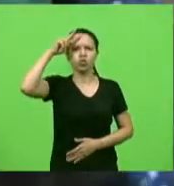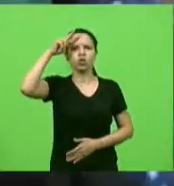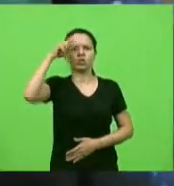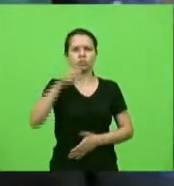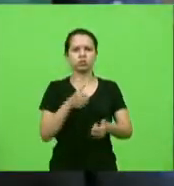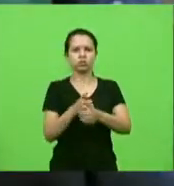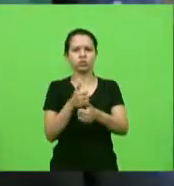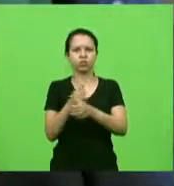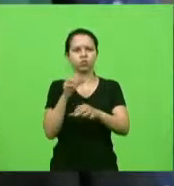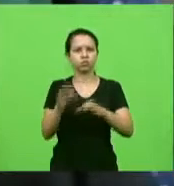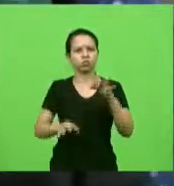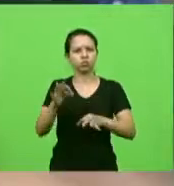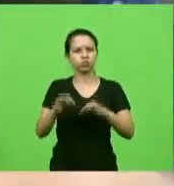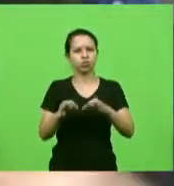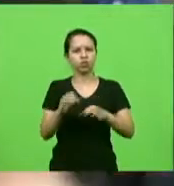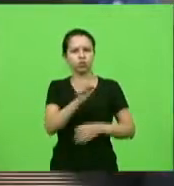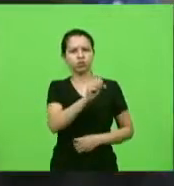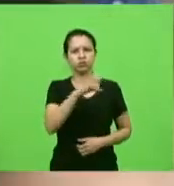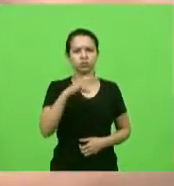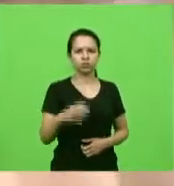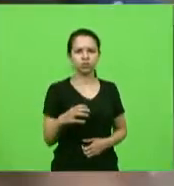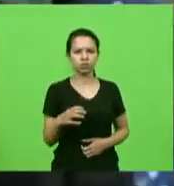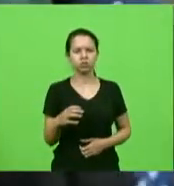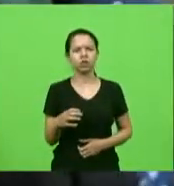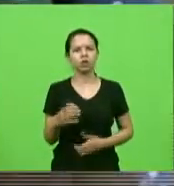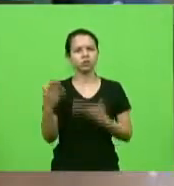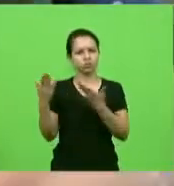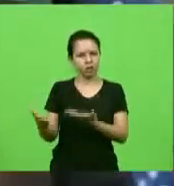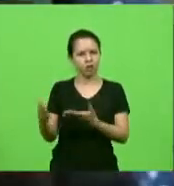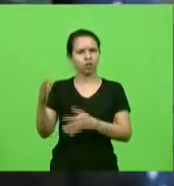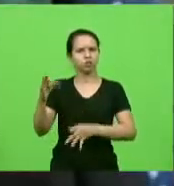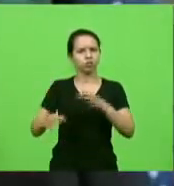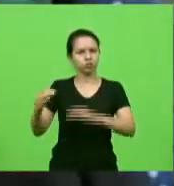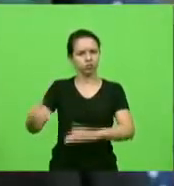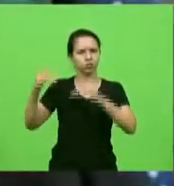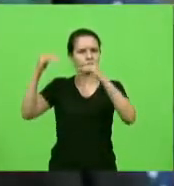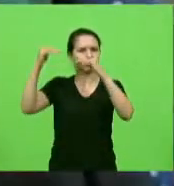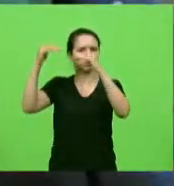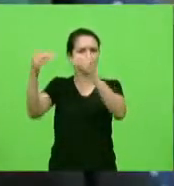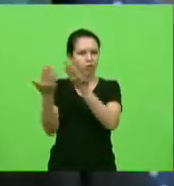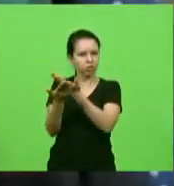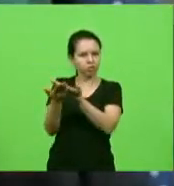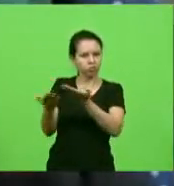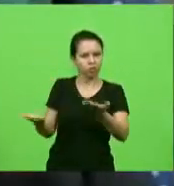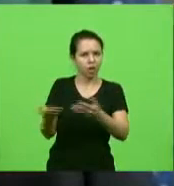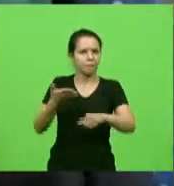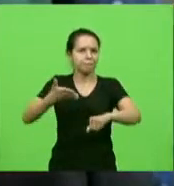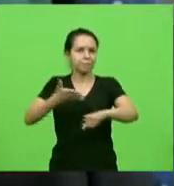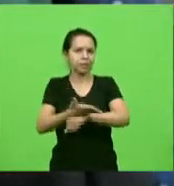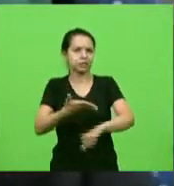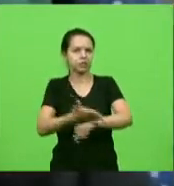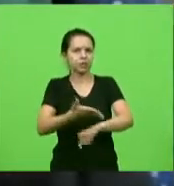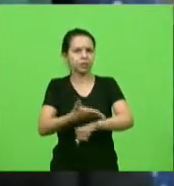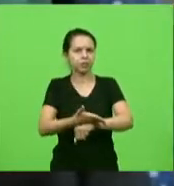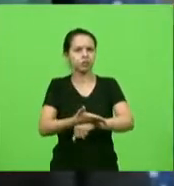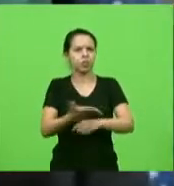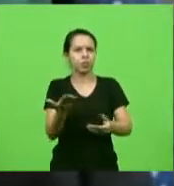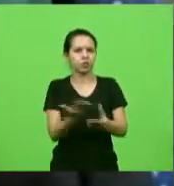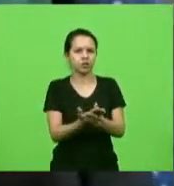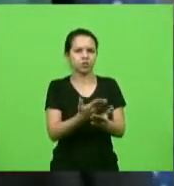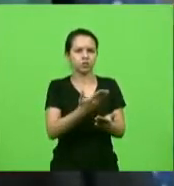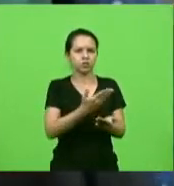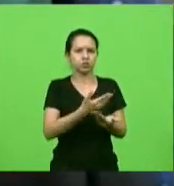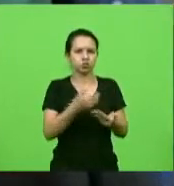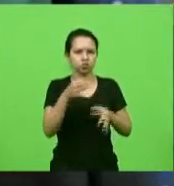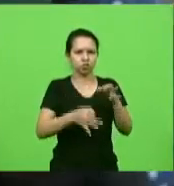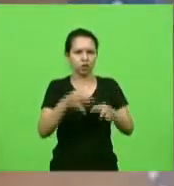de Justiça de Santa Catarina, por meio de suas desembargadoras e de seus desembargadores, está participando de um processo de julgamento